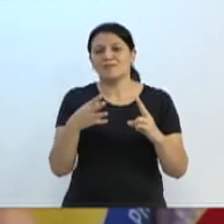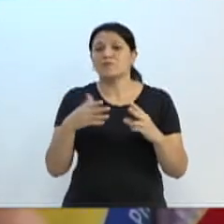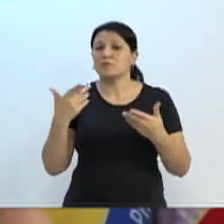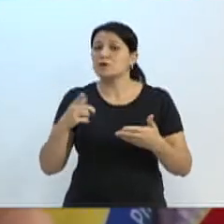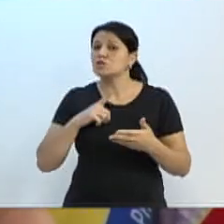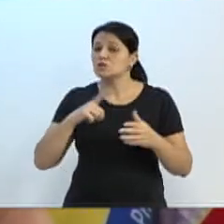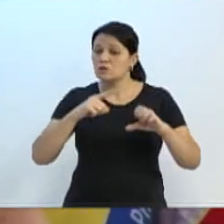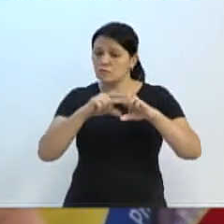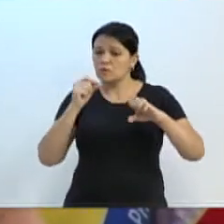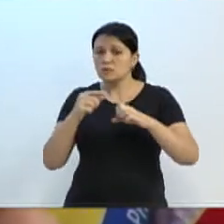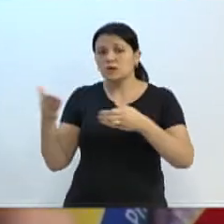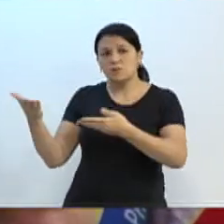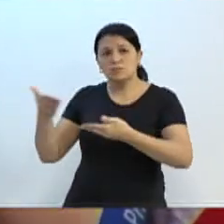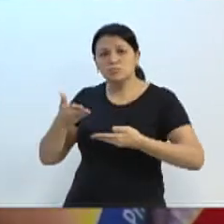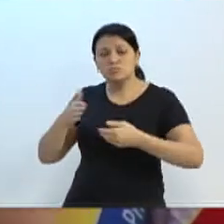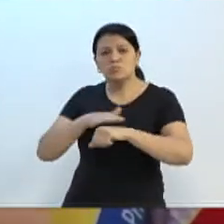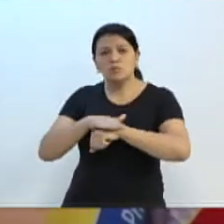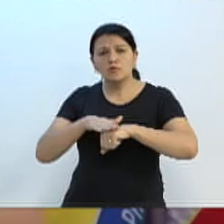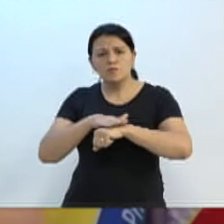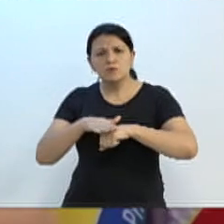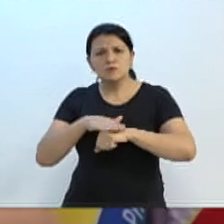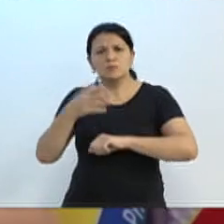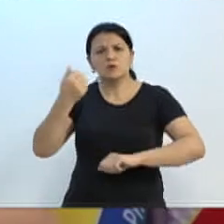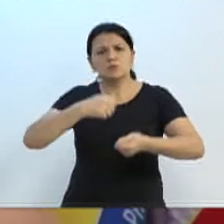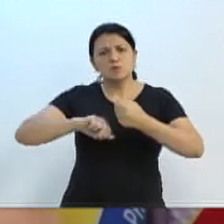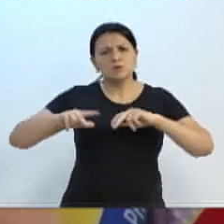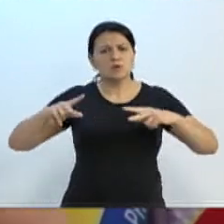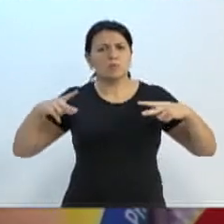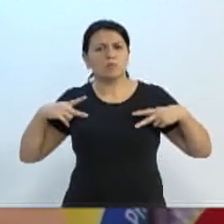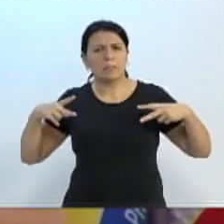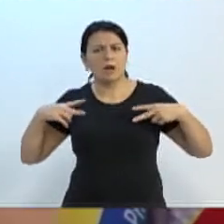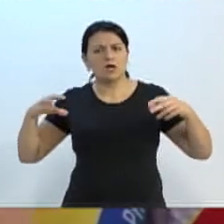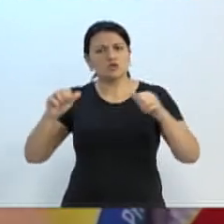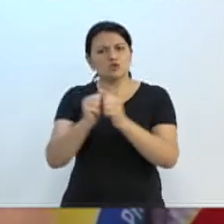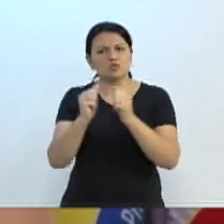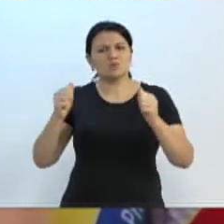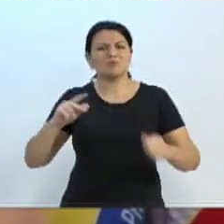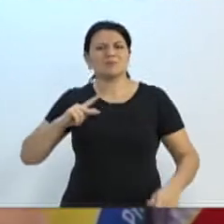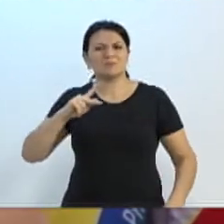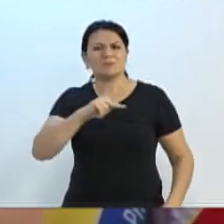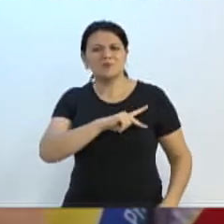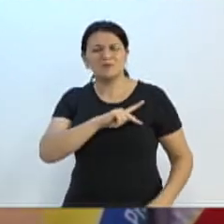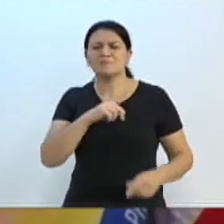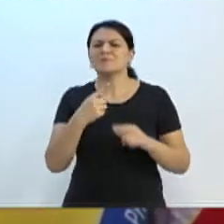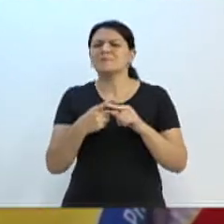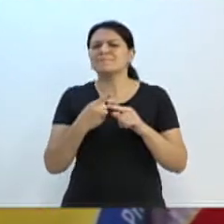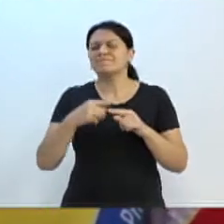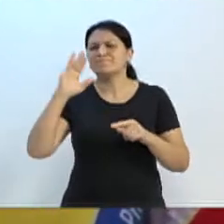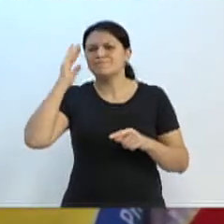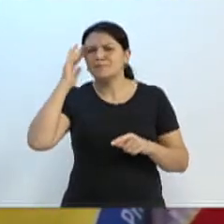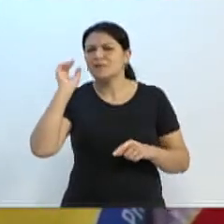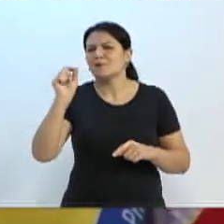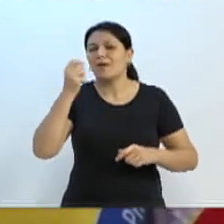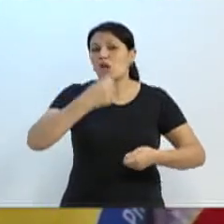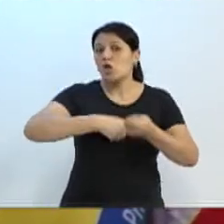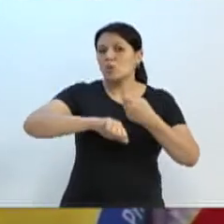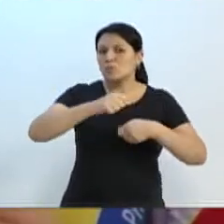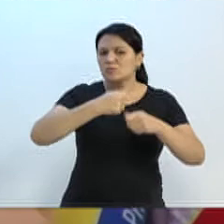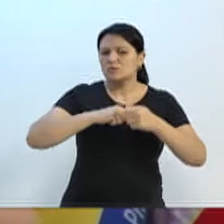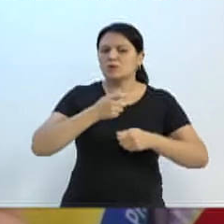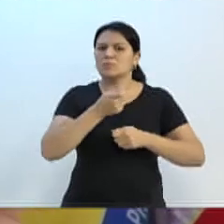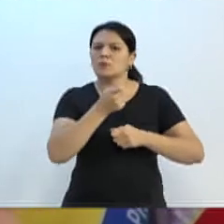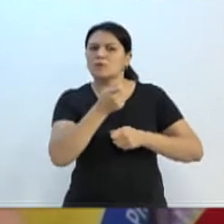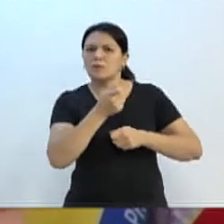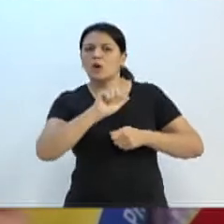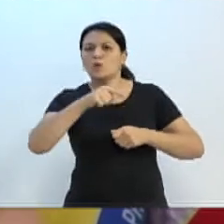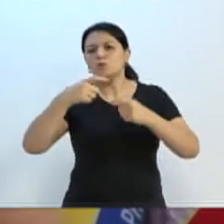meio campo com a administração pública, nessas parcerias público-privadas, porque, presidente, eu entendo que, além de economizar recursos públicos que vão ser adotados